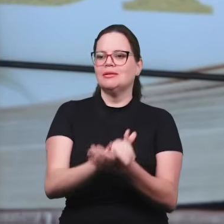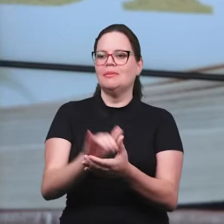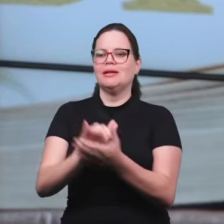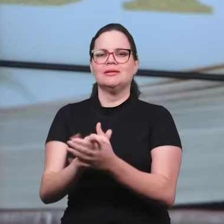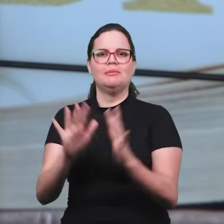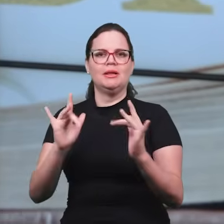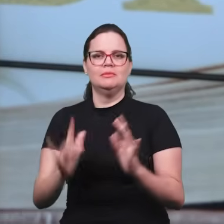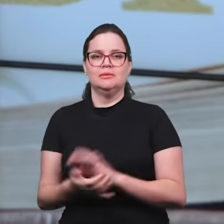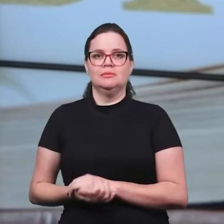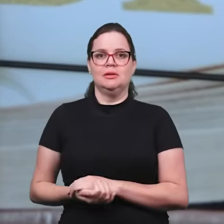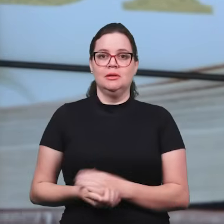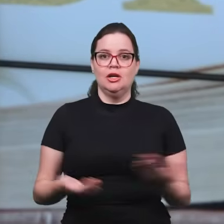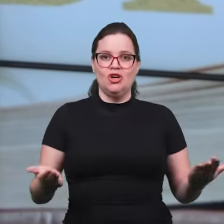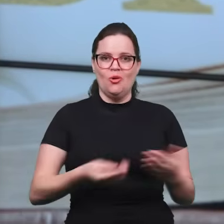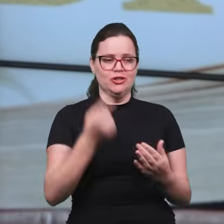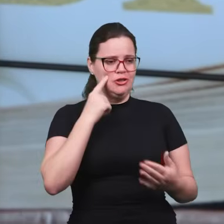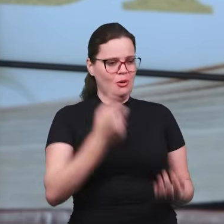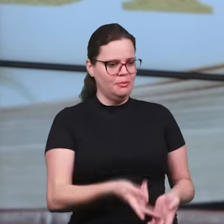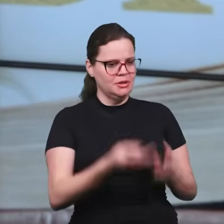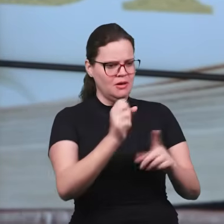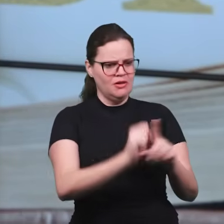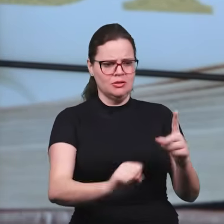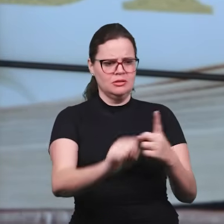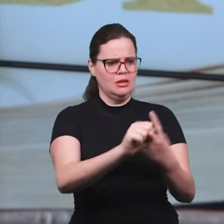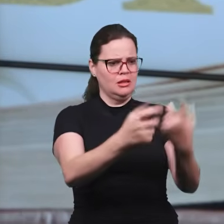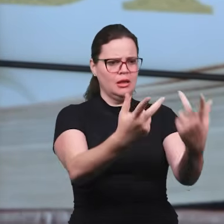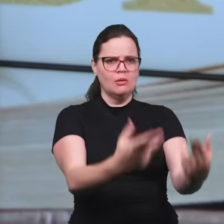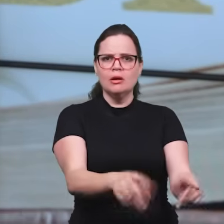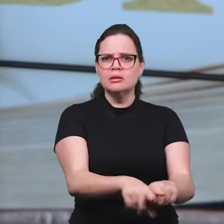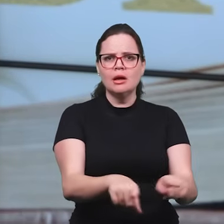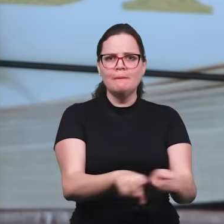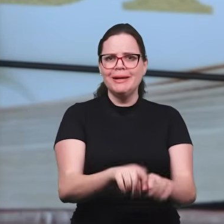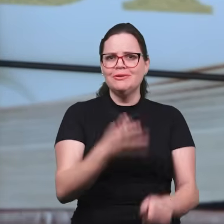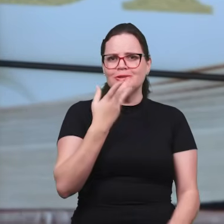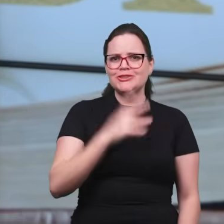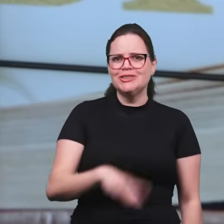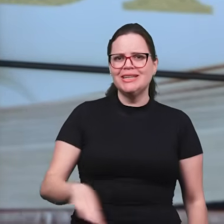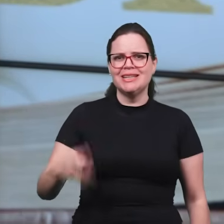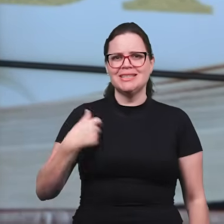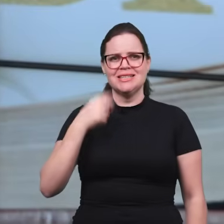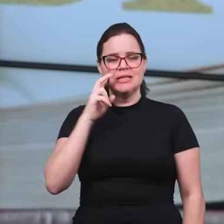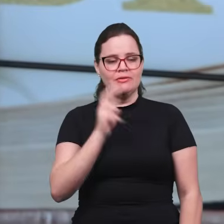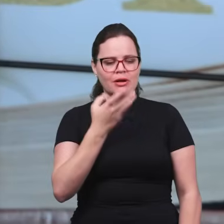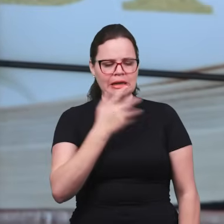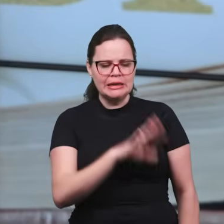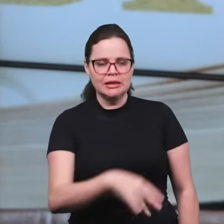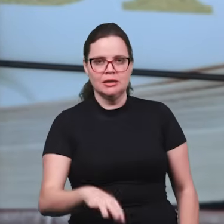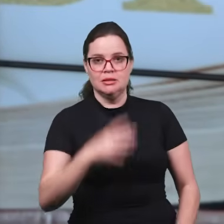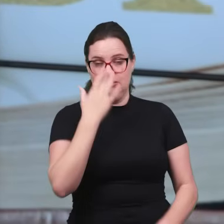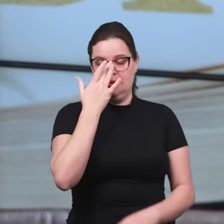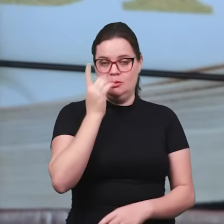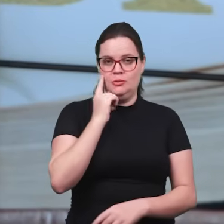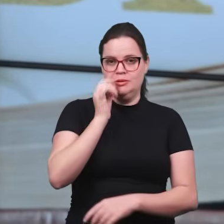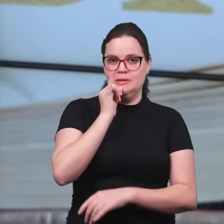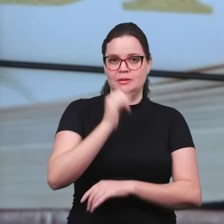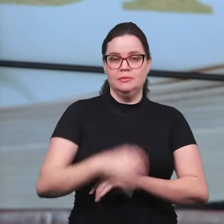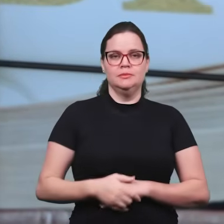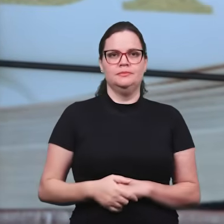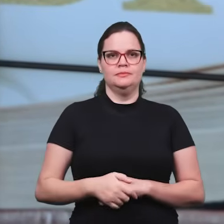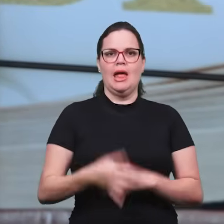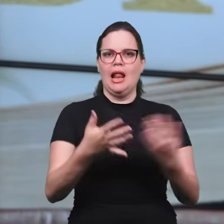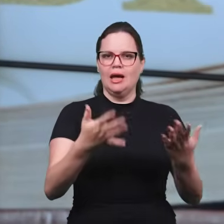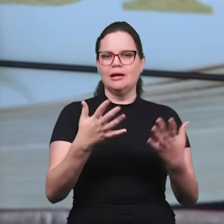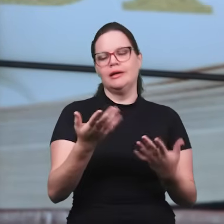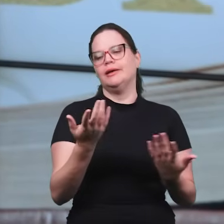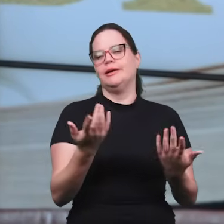essa questão da insatisfação geral? Nós vemos isso desde criança. A criança, ela recebe,